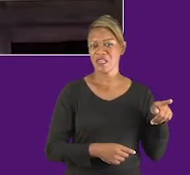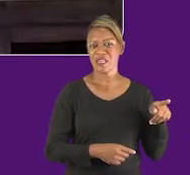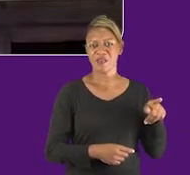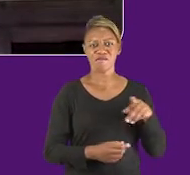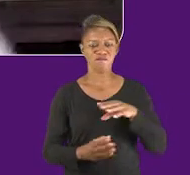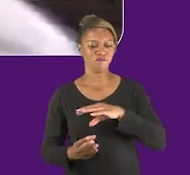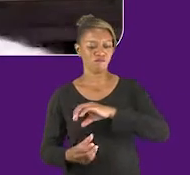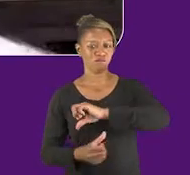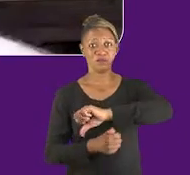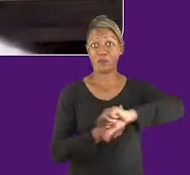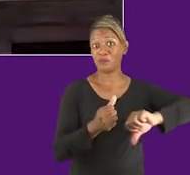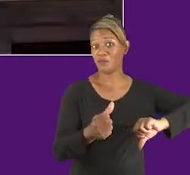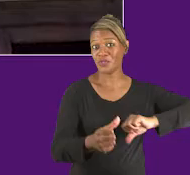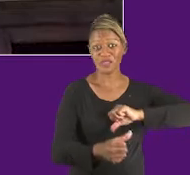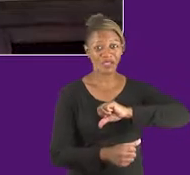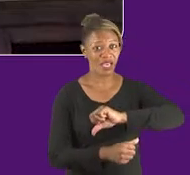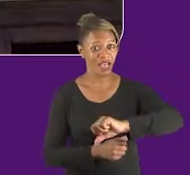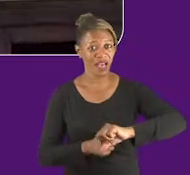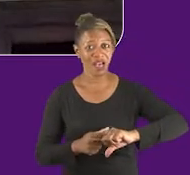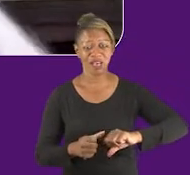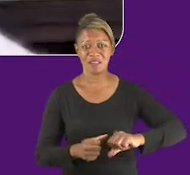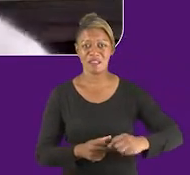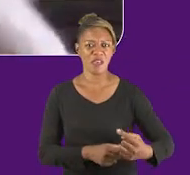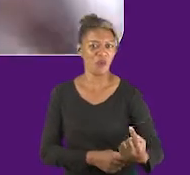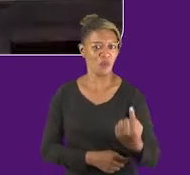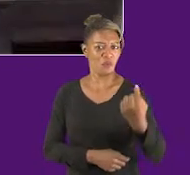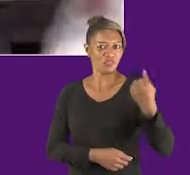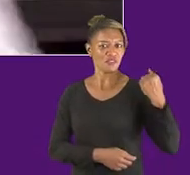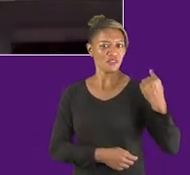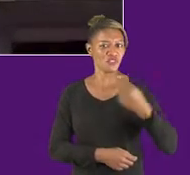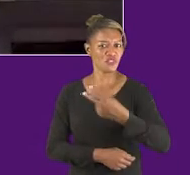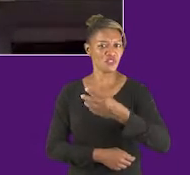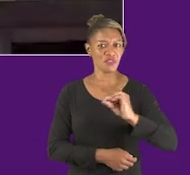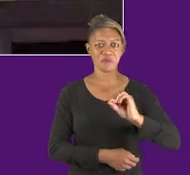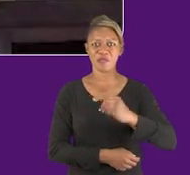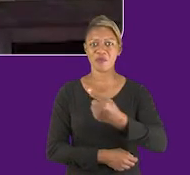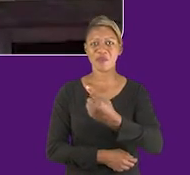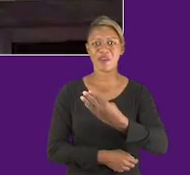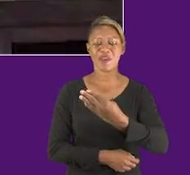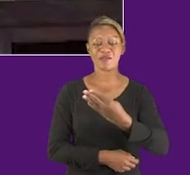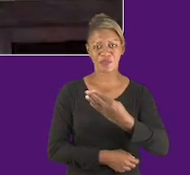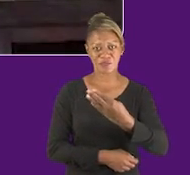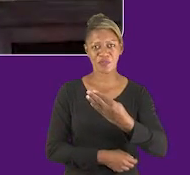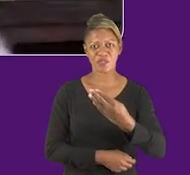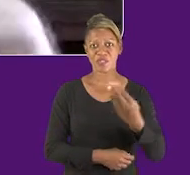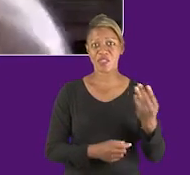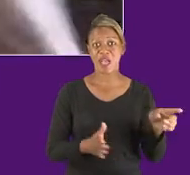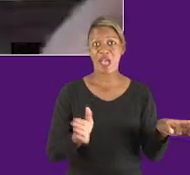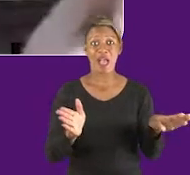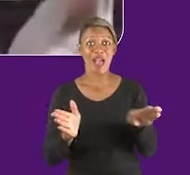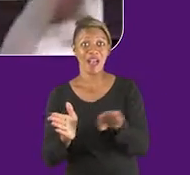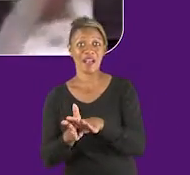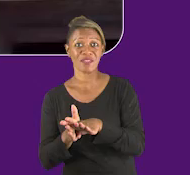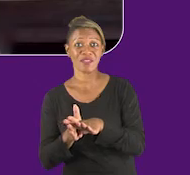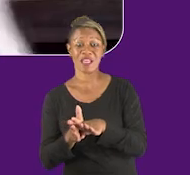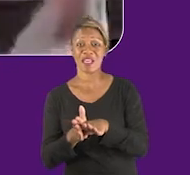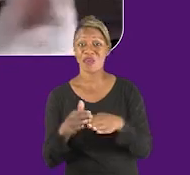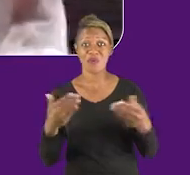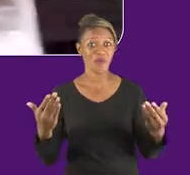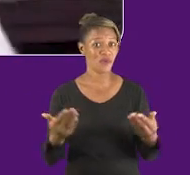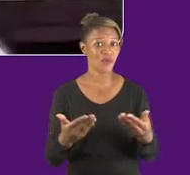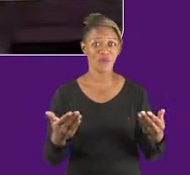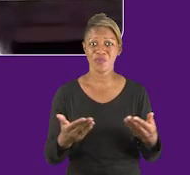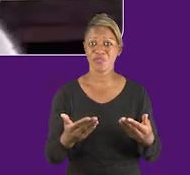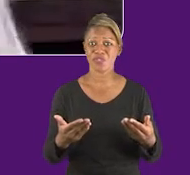hierárquico construir baseado no modelo ágil a gente começou a obviamente a olhar melhor para